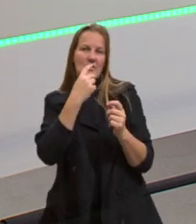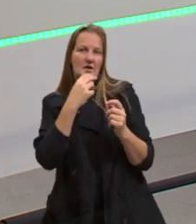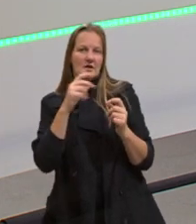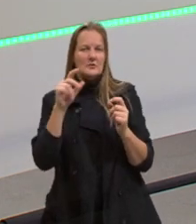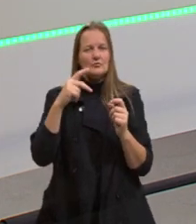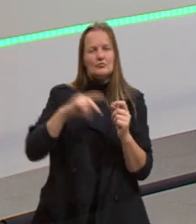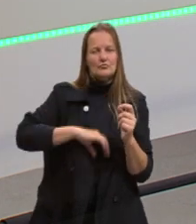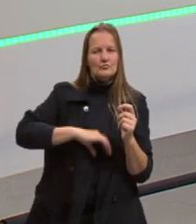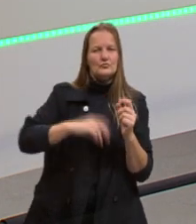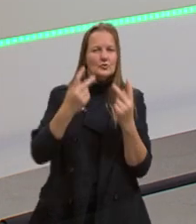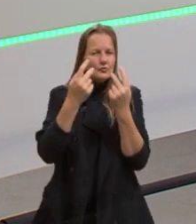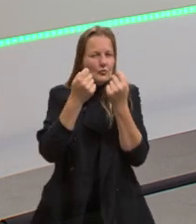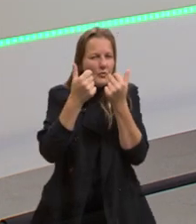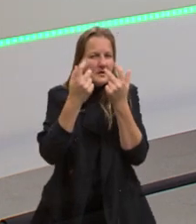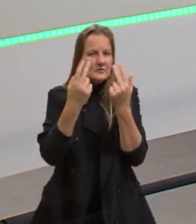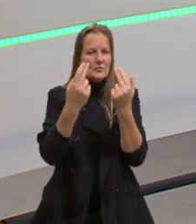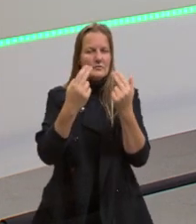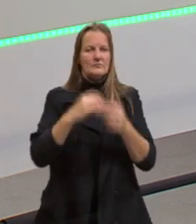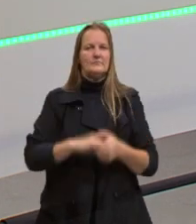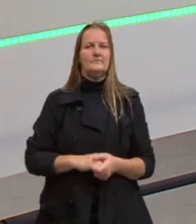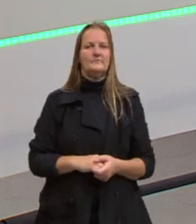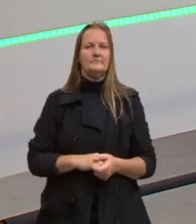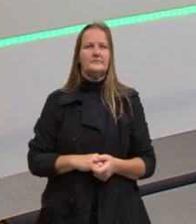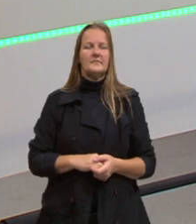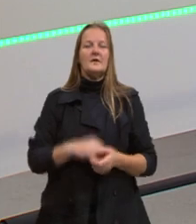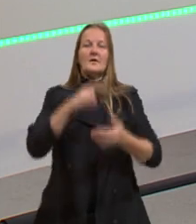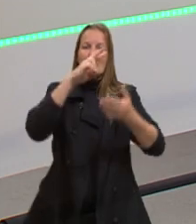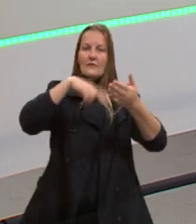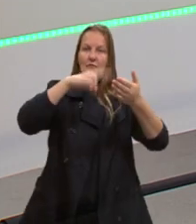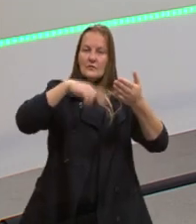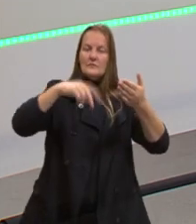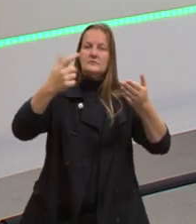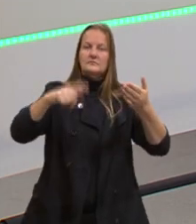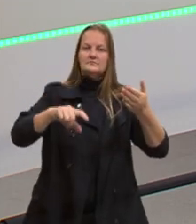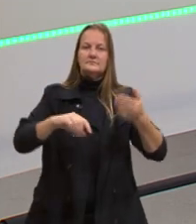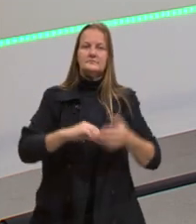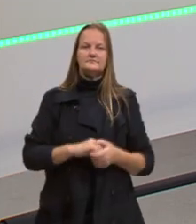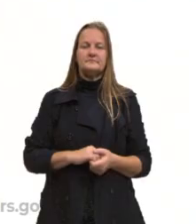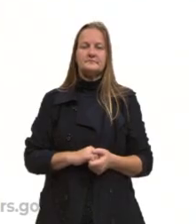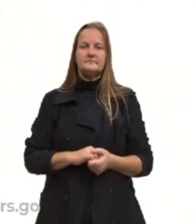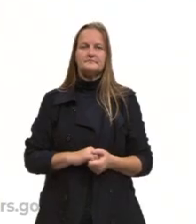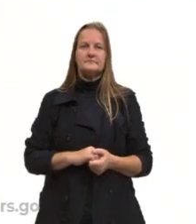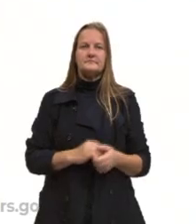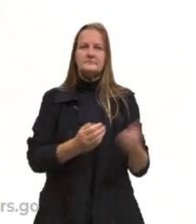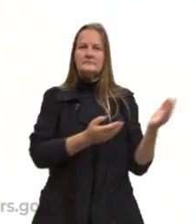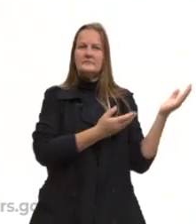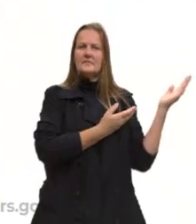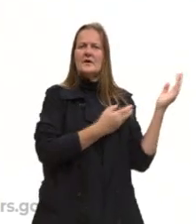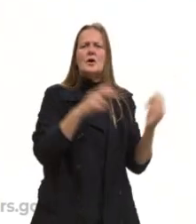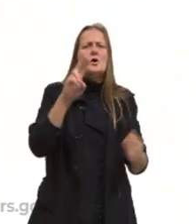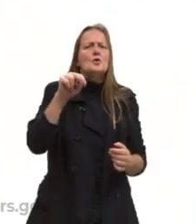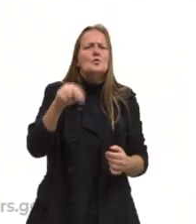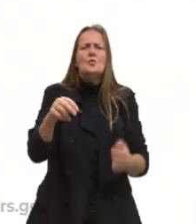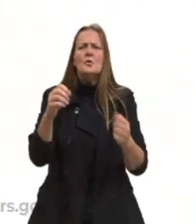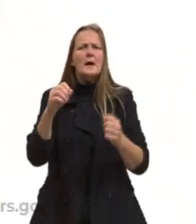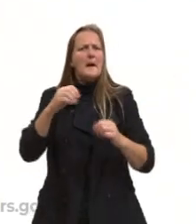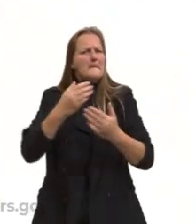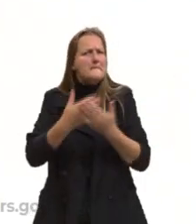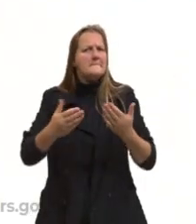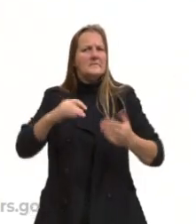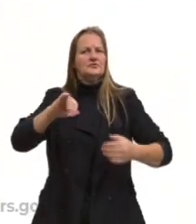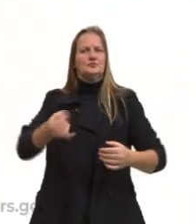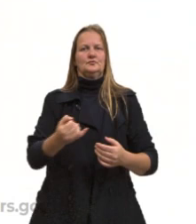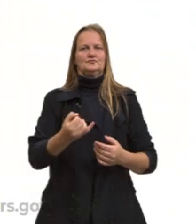certo então vou ler novamente aqui vou traduzir never lose na política nunca perca a oportunidade